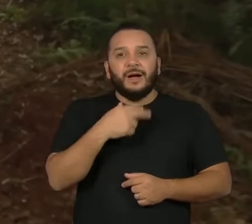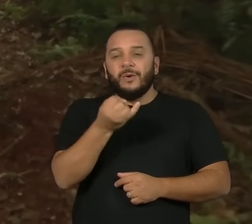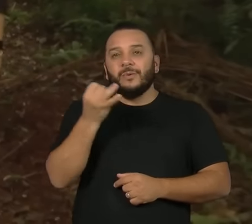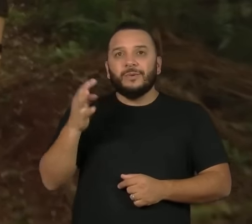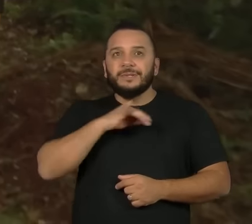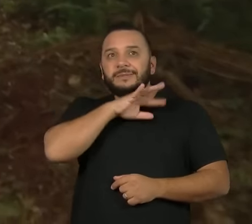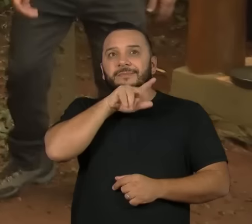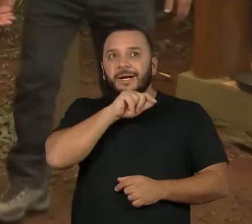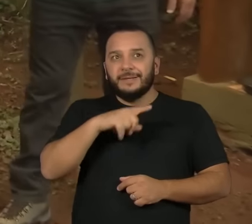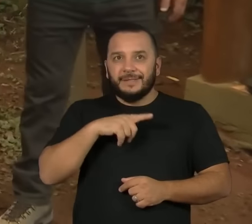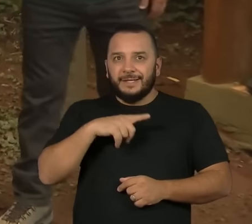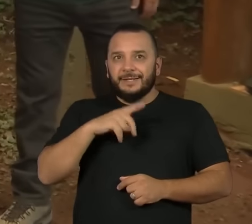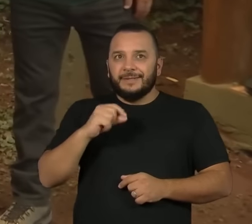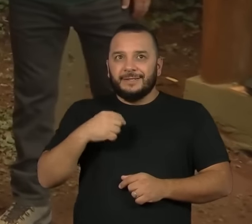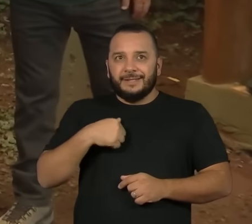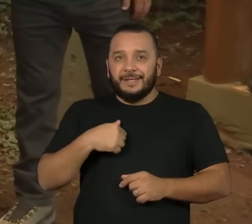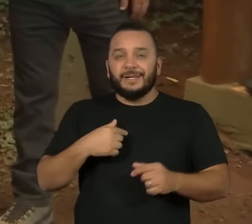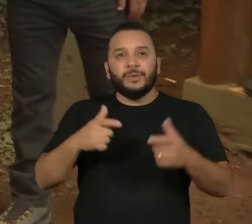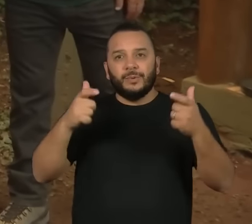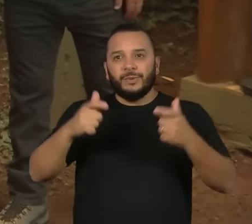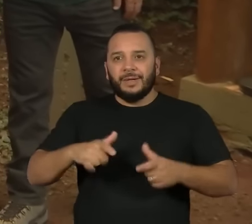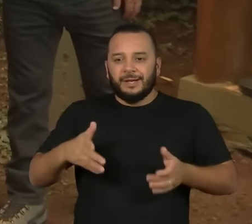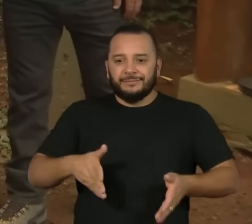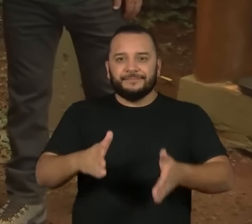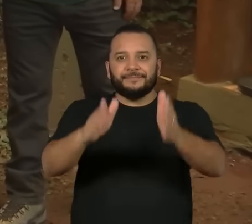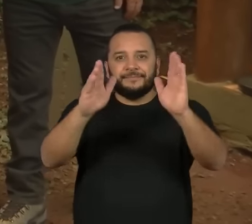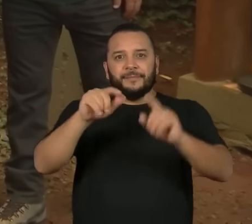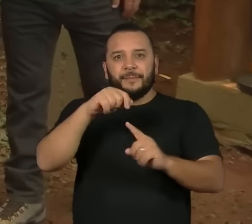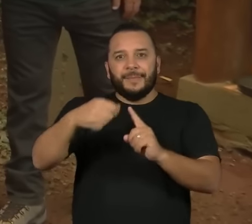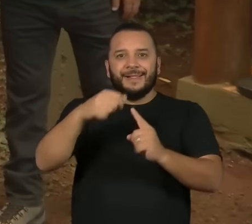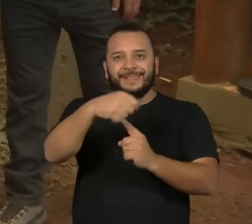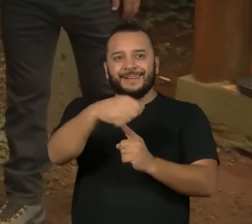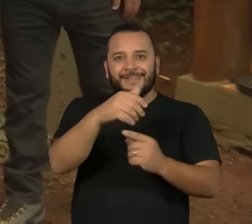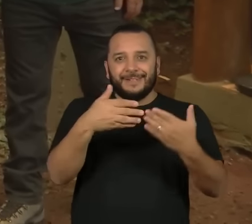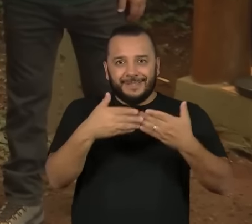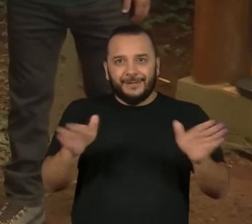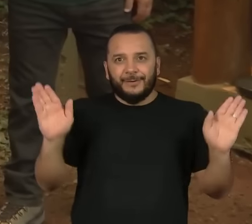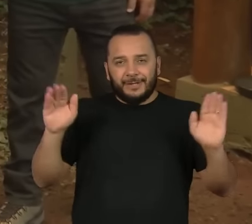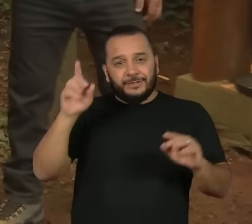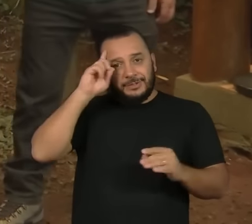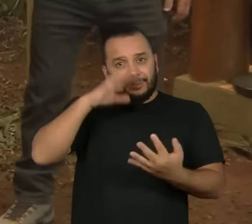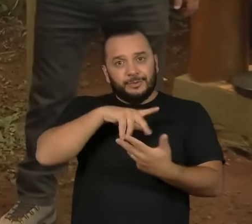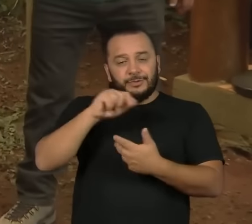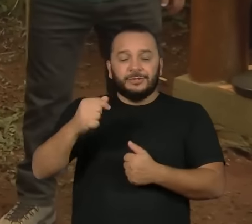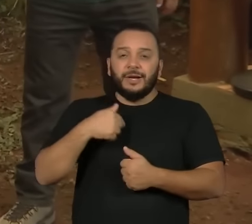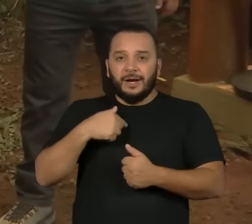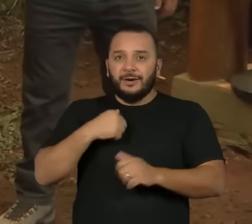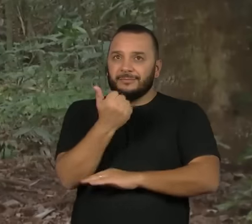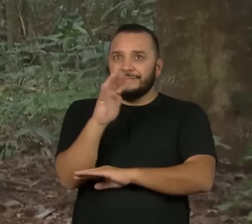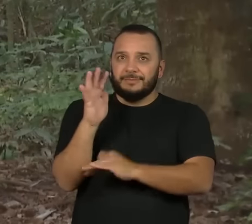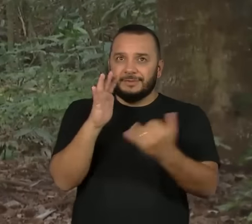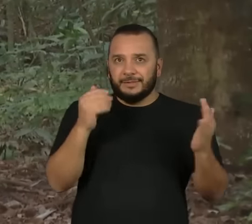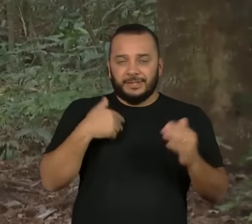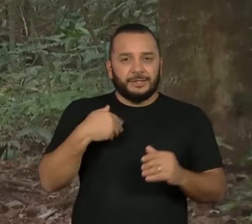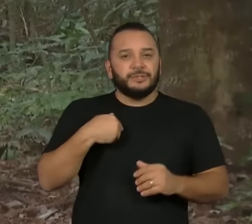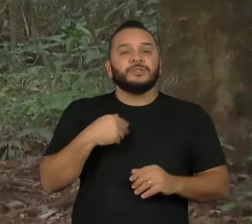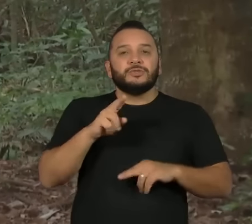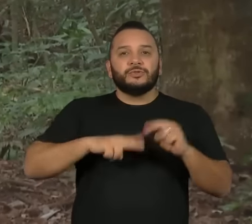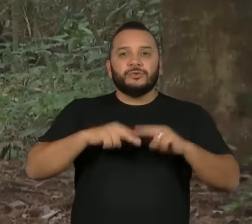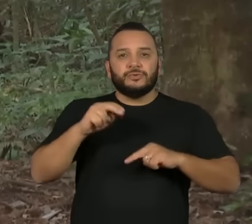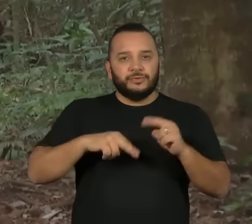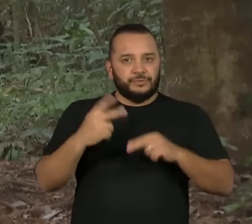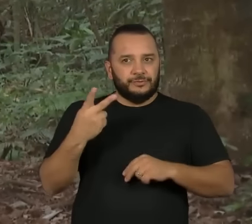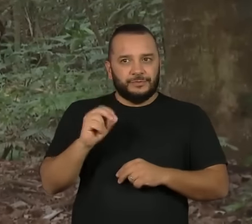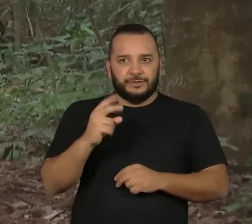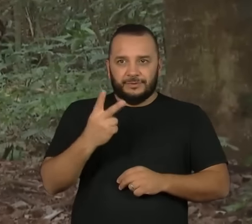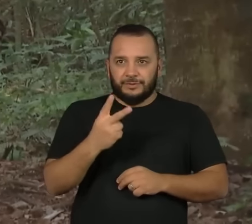das Bananeiras foi reinaugurado no Dia Mundial do Meio Ambiente em junho de 2024. O diretor